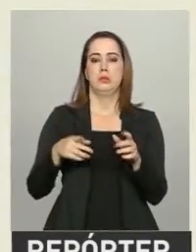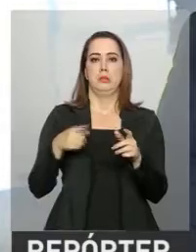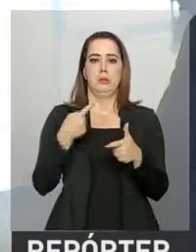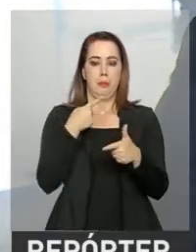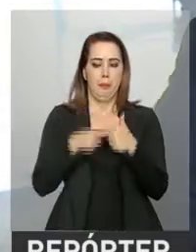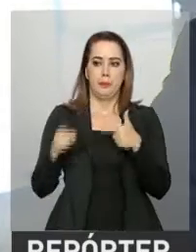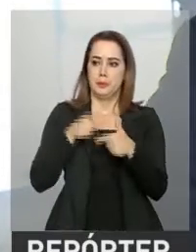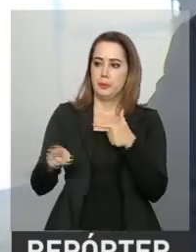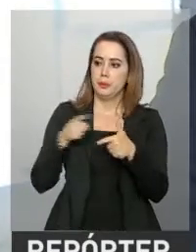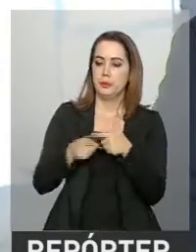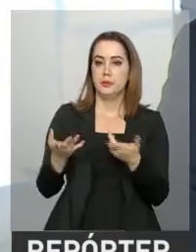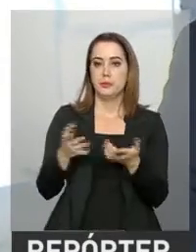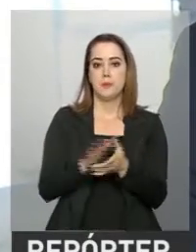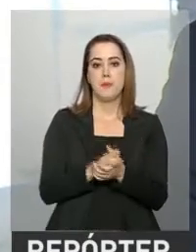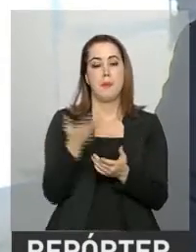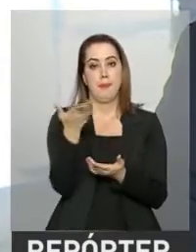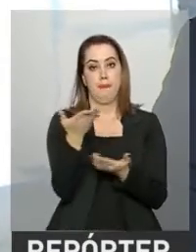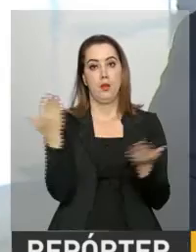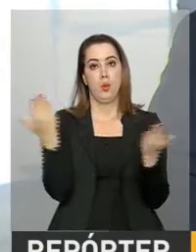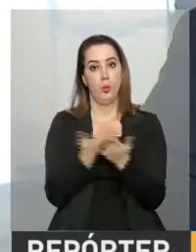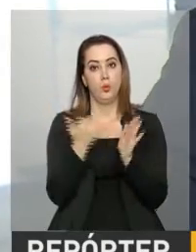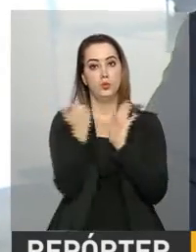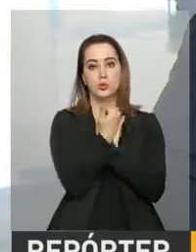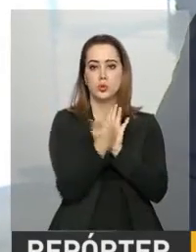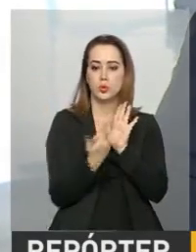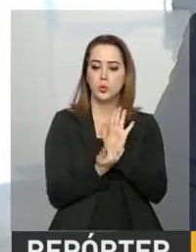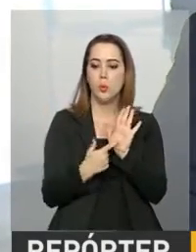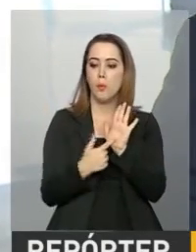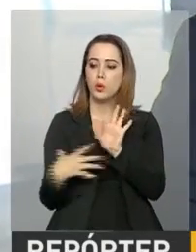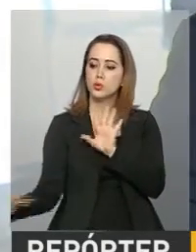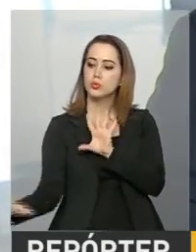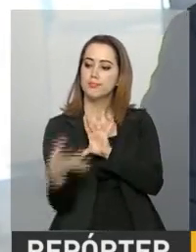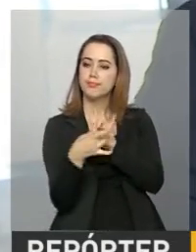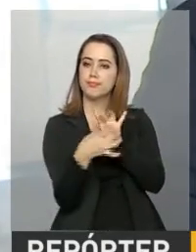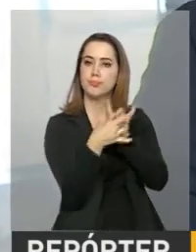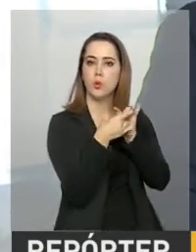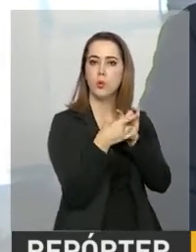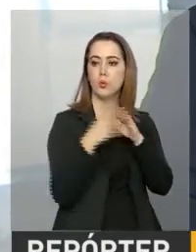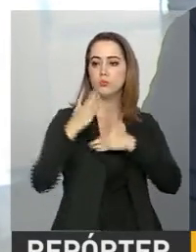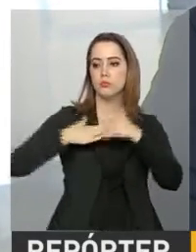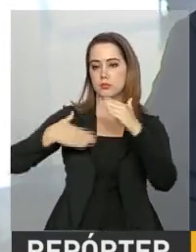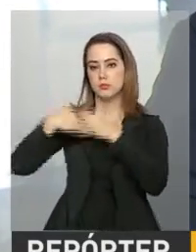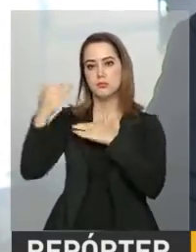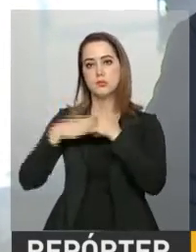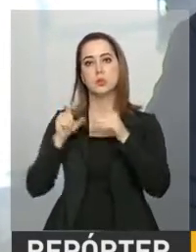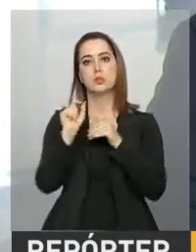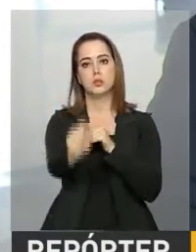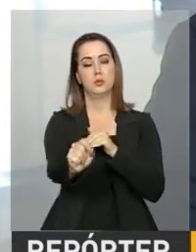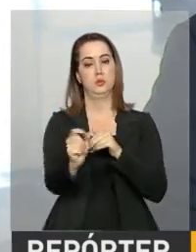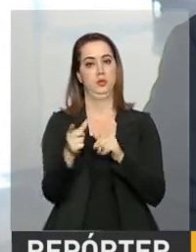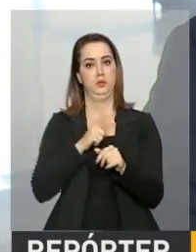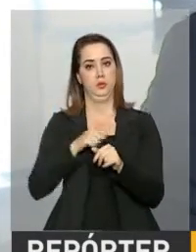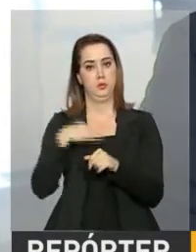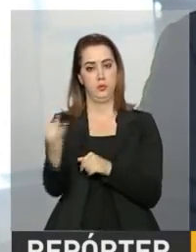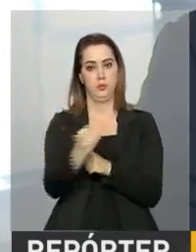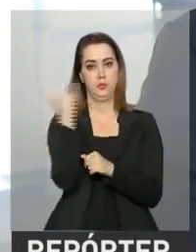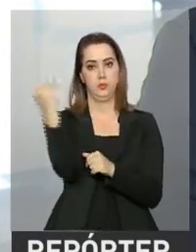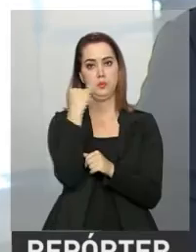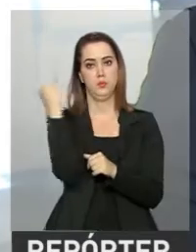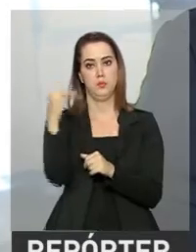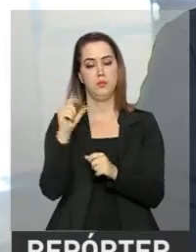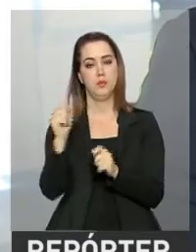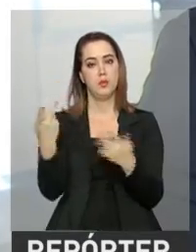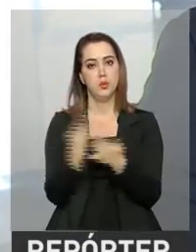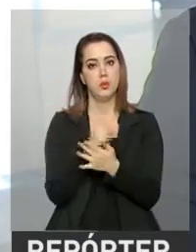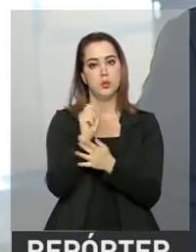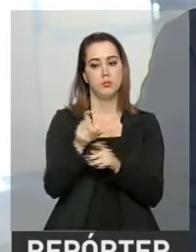burocracia. Esse projeto que se inicia no dia de hoje, somado a todas essas ações, de uma certa forma, eles serão extremamente importantes para a